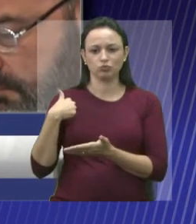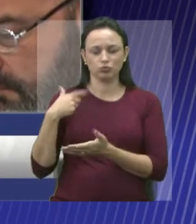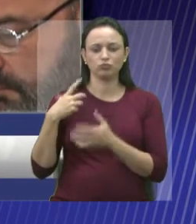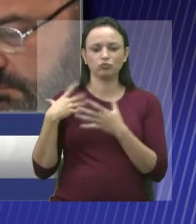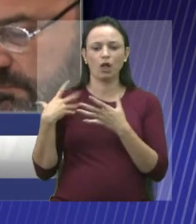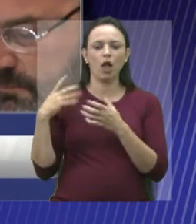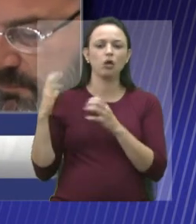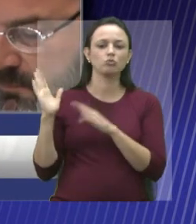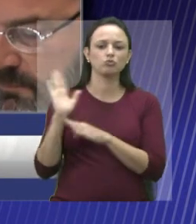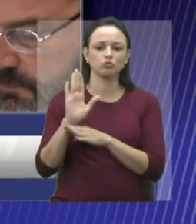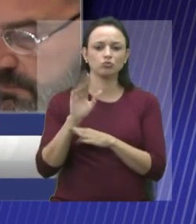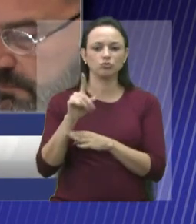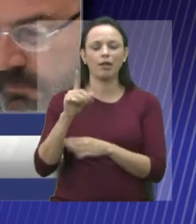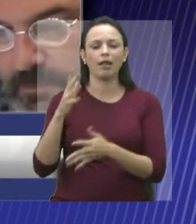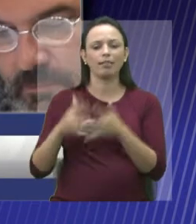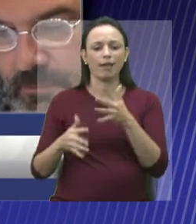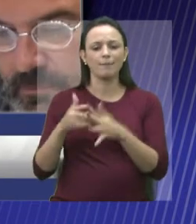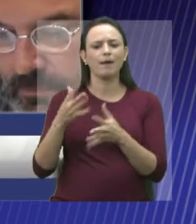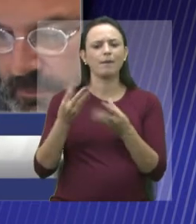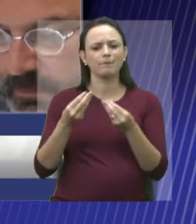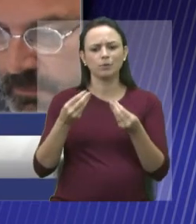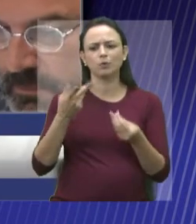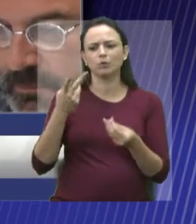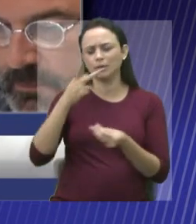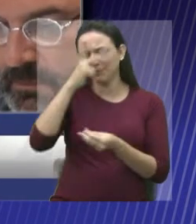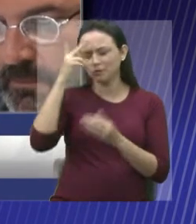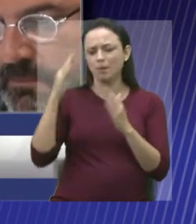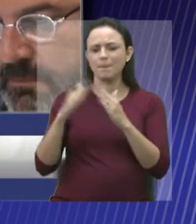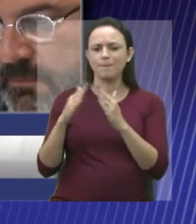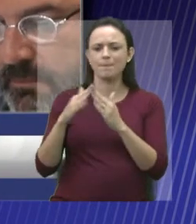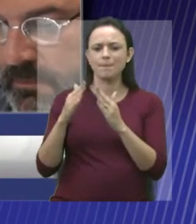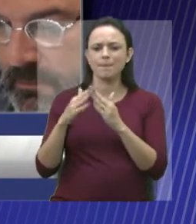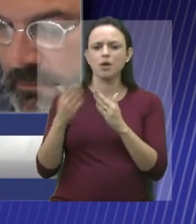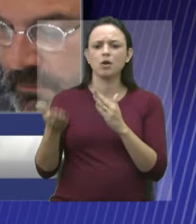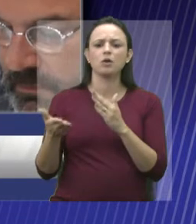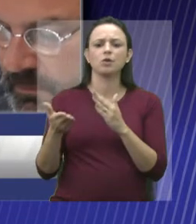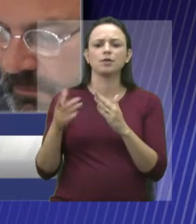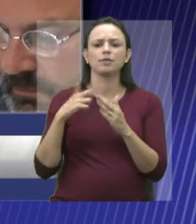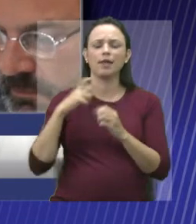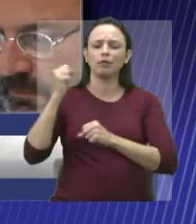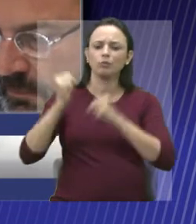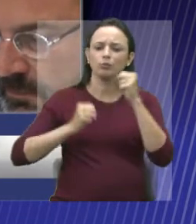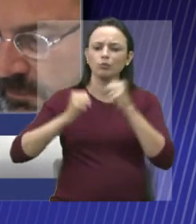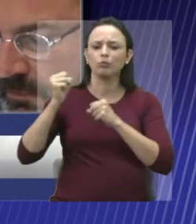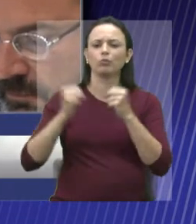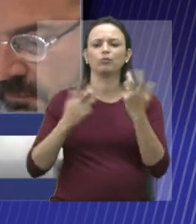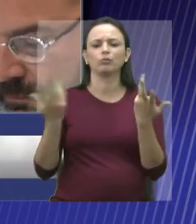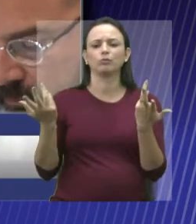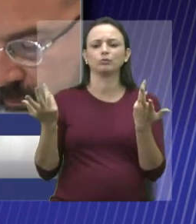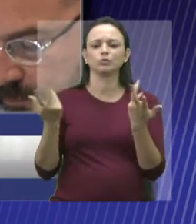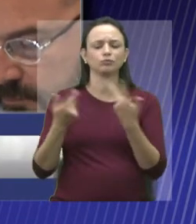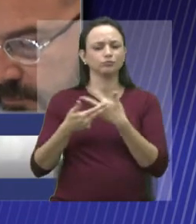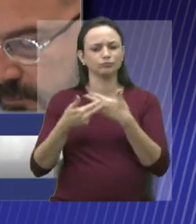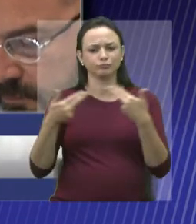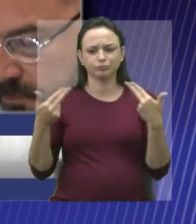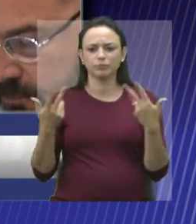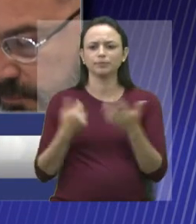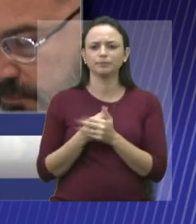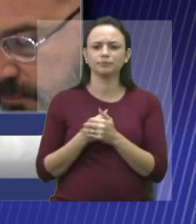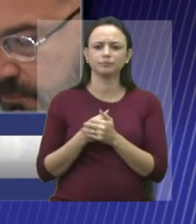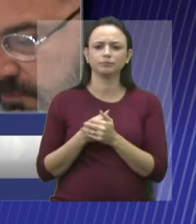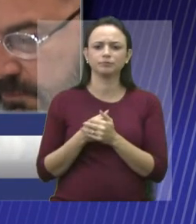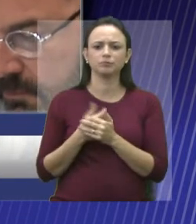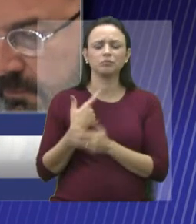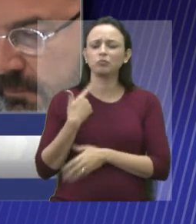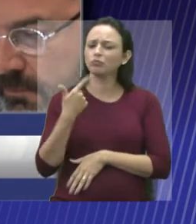um dano danado aí para todos os moradores, pessoal que tem ali indústria, enfim, tantos outros ali. Que eu não vejo